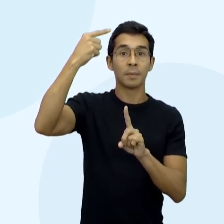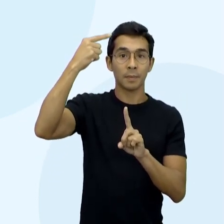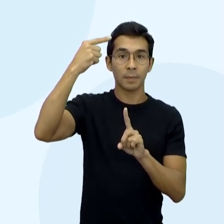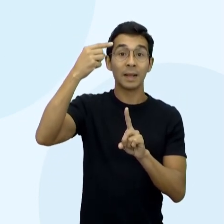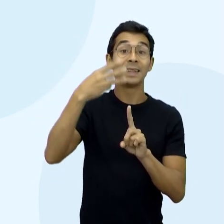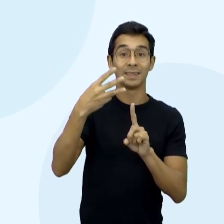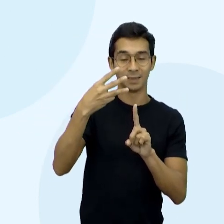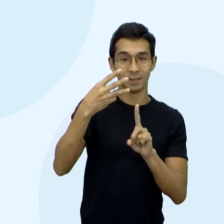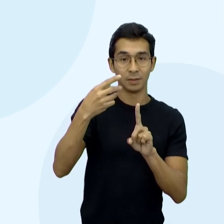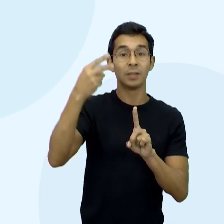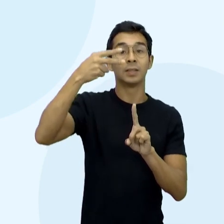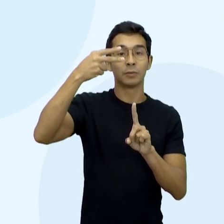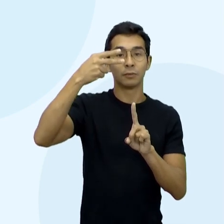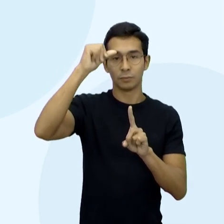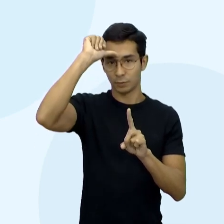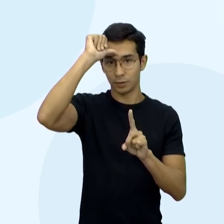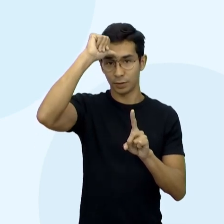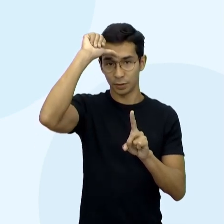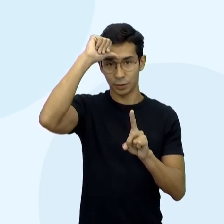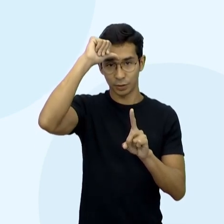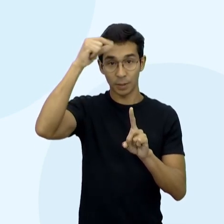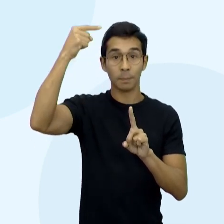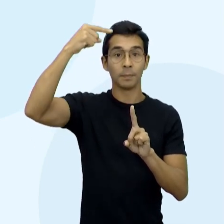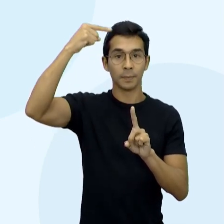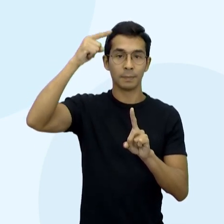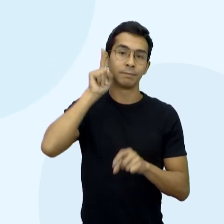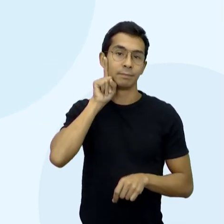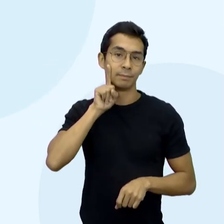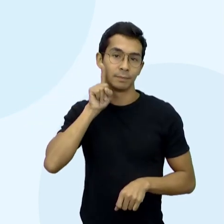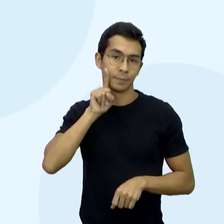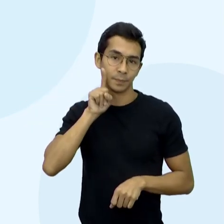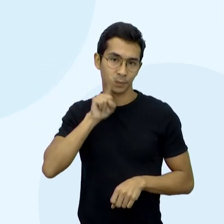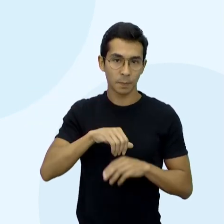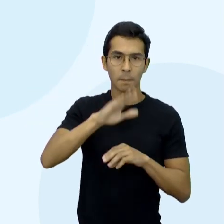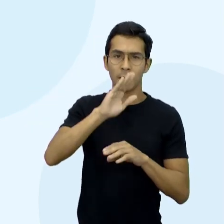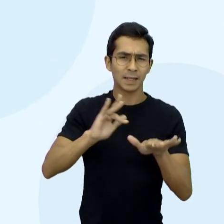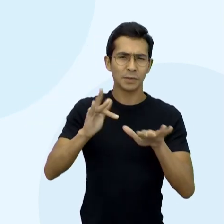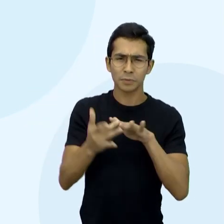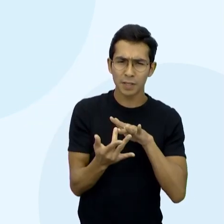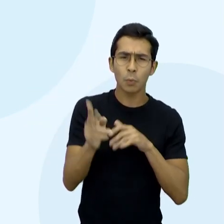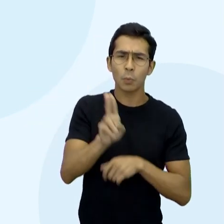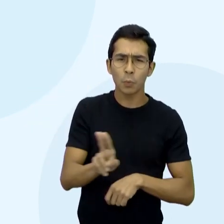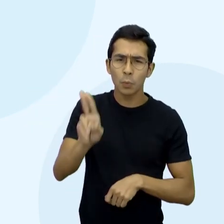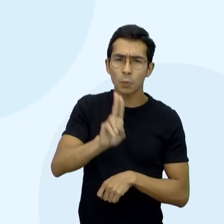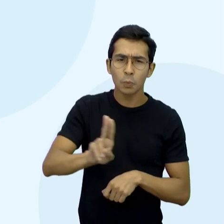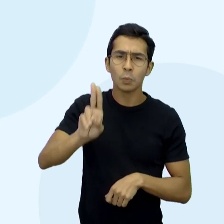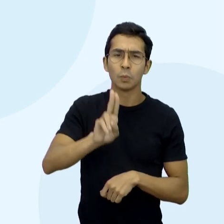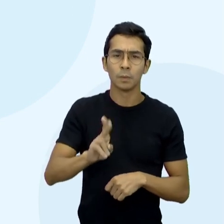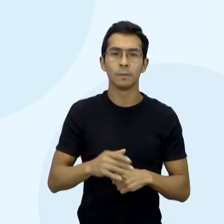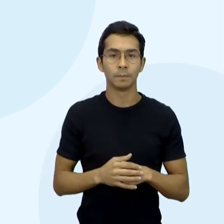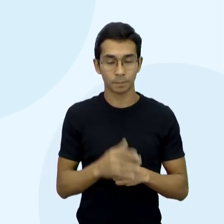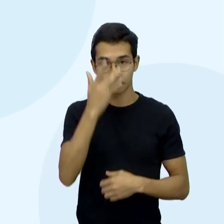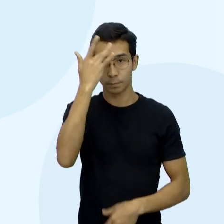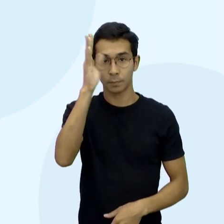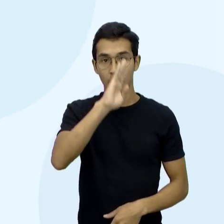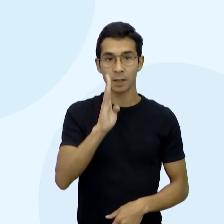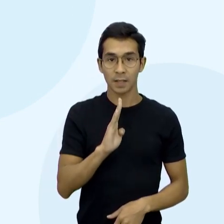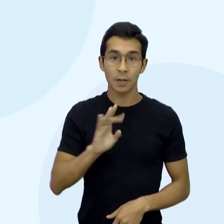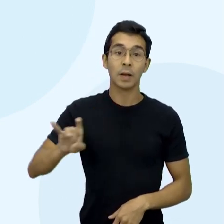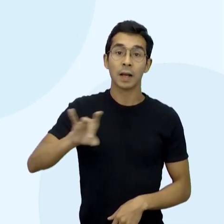ranking. O tempo que passamos nas redes sociais também é recorde. Em média, cada brasileiro